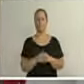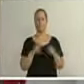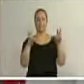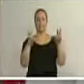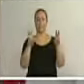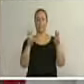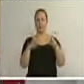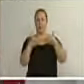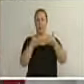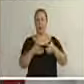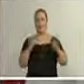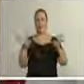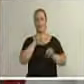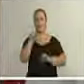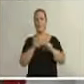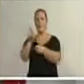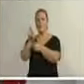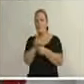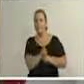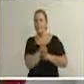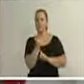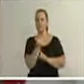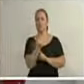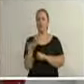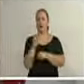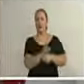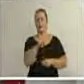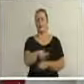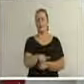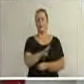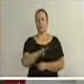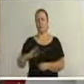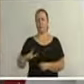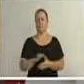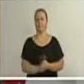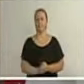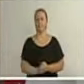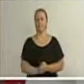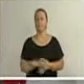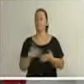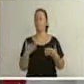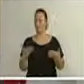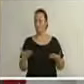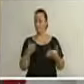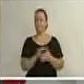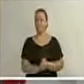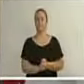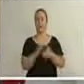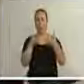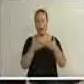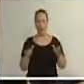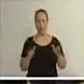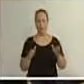adicionais suplementares no orçamento da administração direta do município. Ou seja, para o Napoleão abrir créditos suplementares,